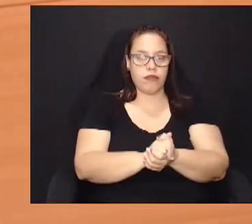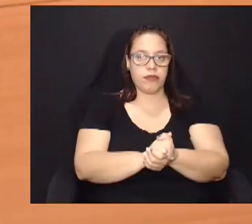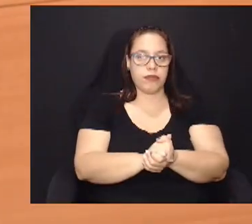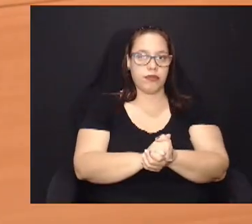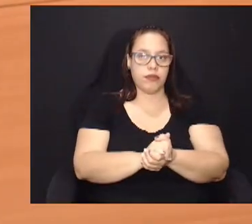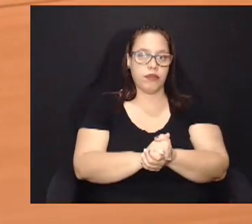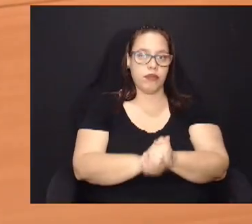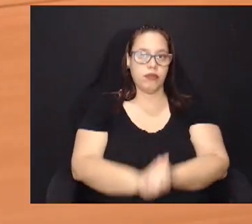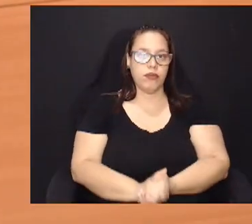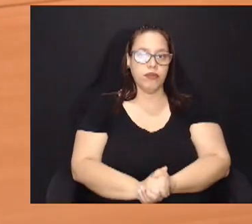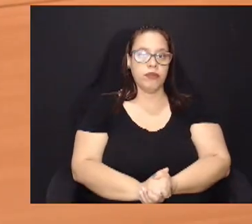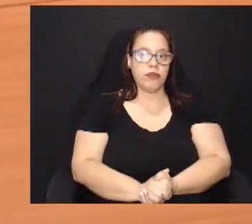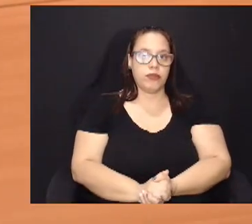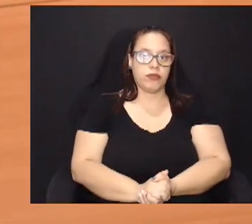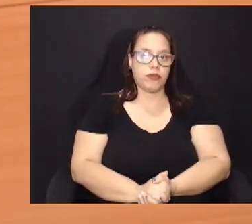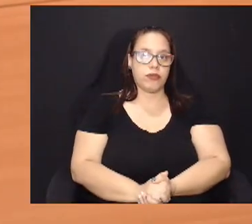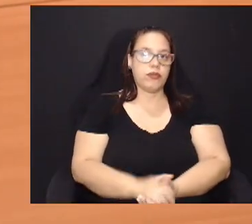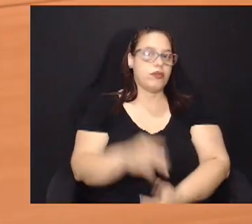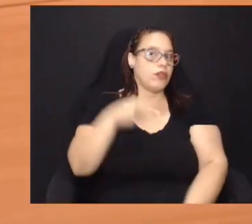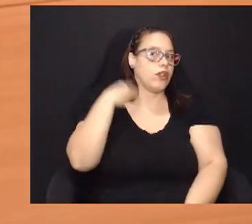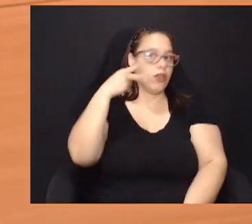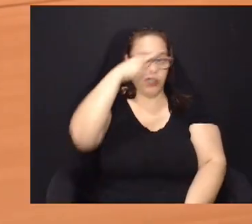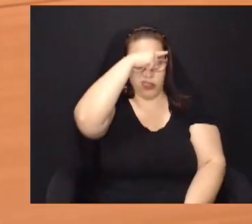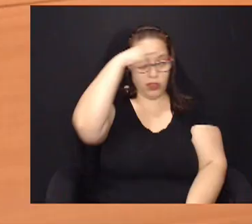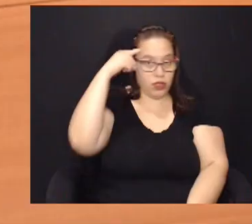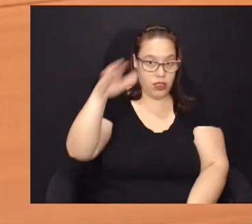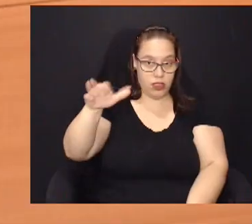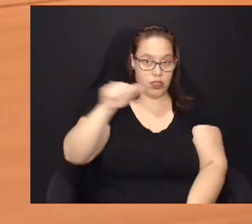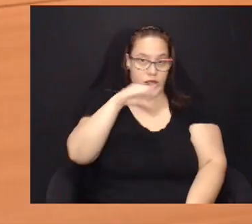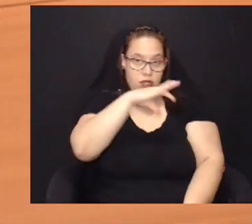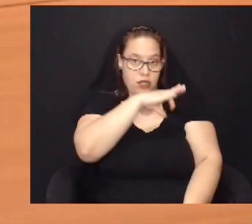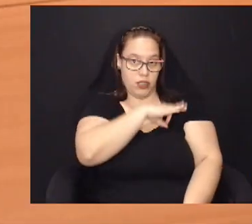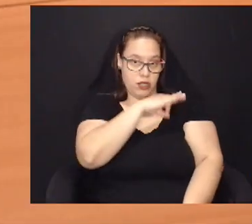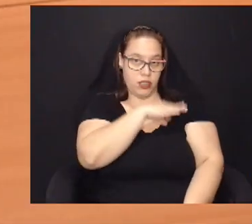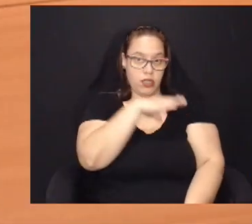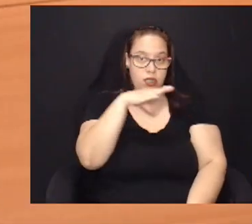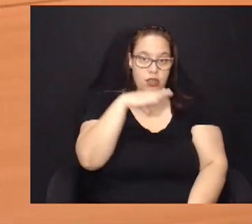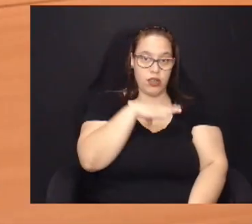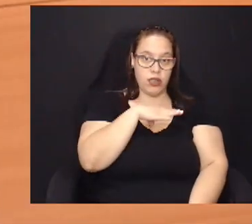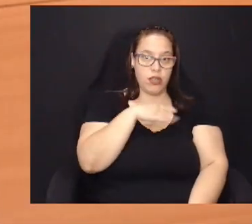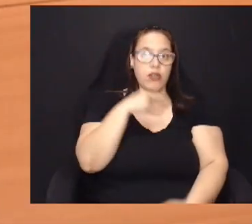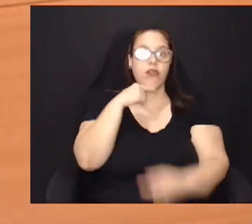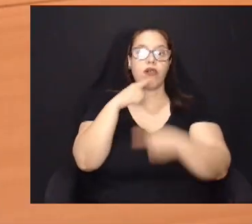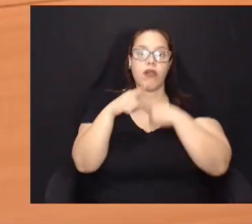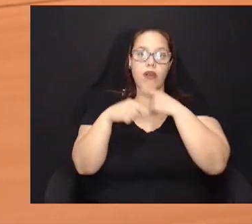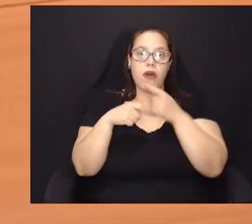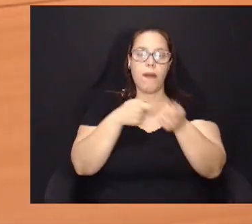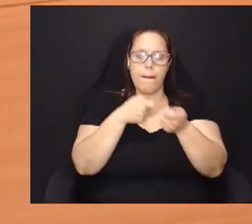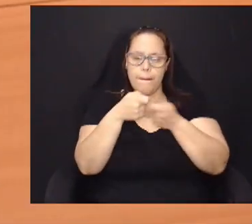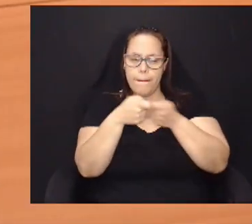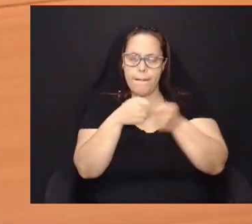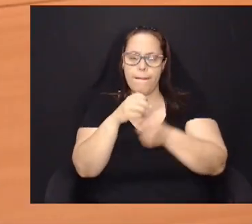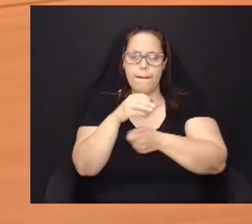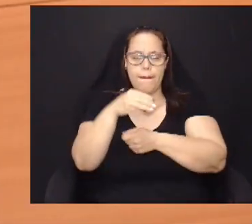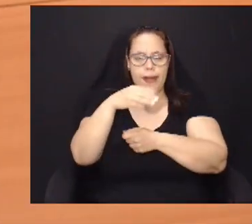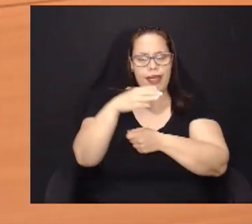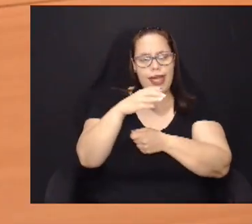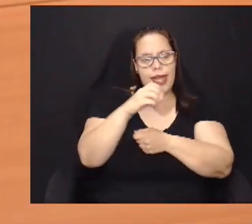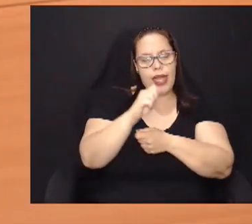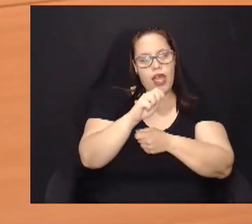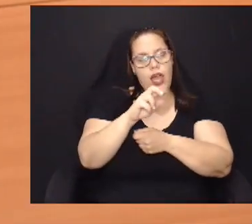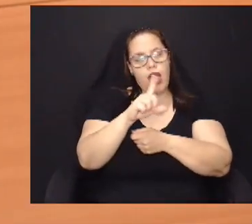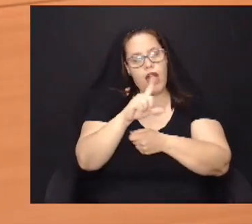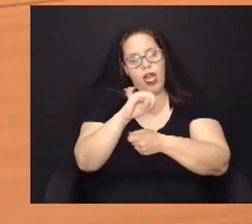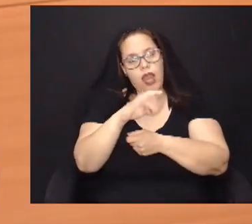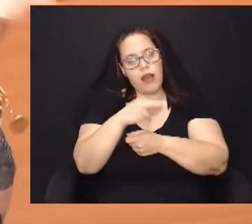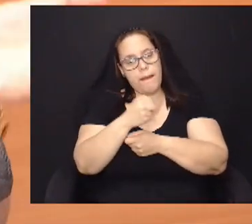pena, vereador Otto, chamar a Guarda Municipal aqui, para que essas dúvidas de medições, de calibragem,